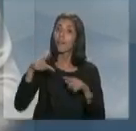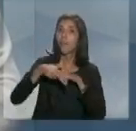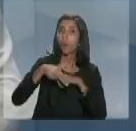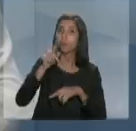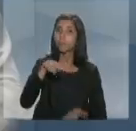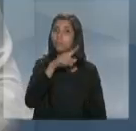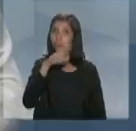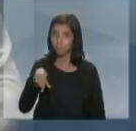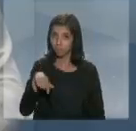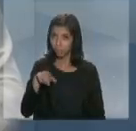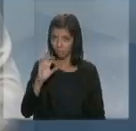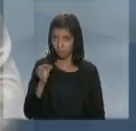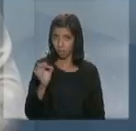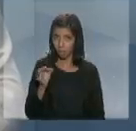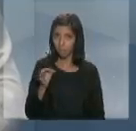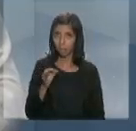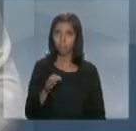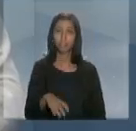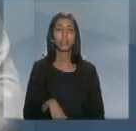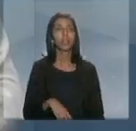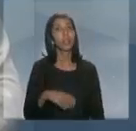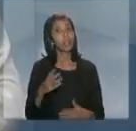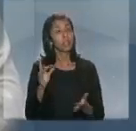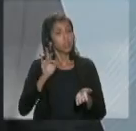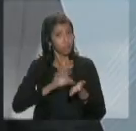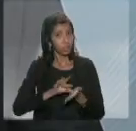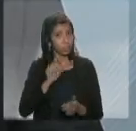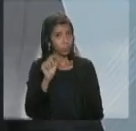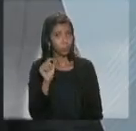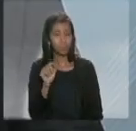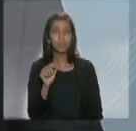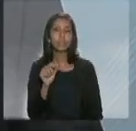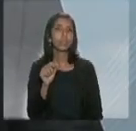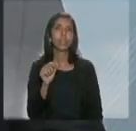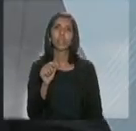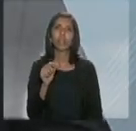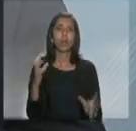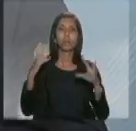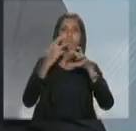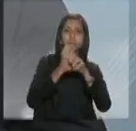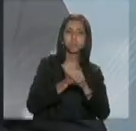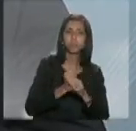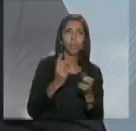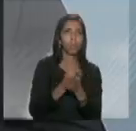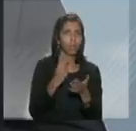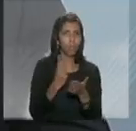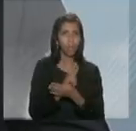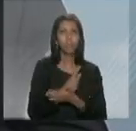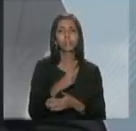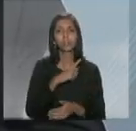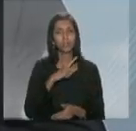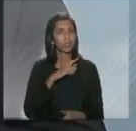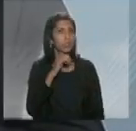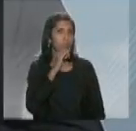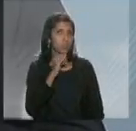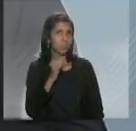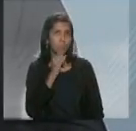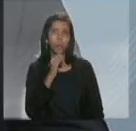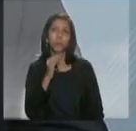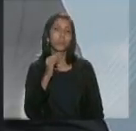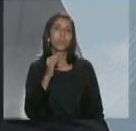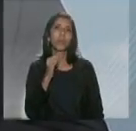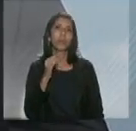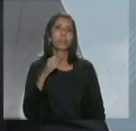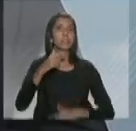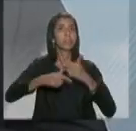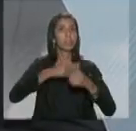ser cortado no teto do funcionalismo público. Na verdade, você tem, seja a acumulação regular, que você ainda tem uma regulamentação, por exemplo, um